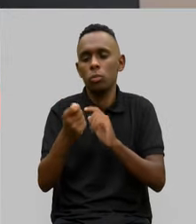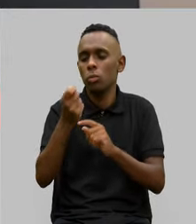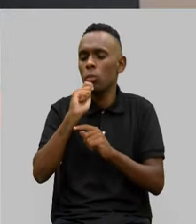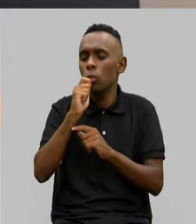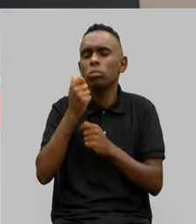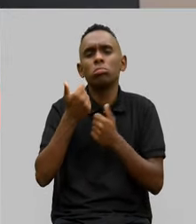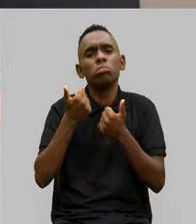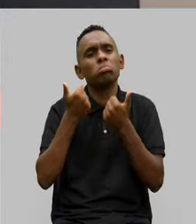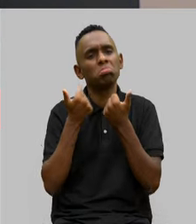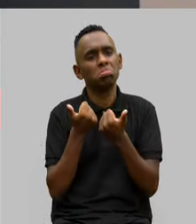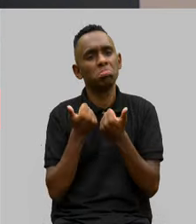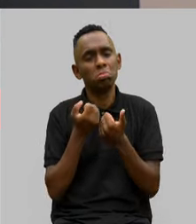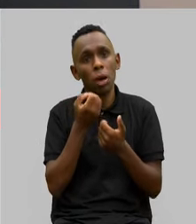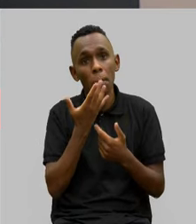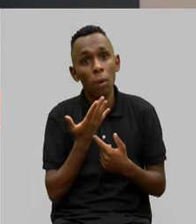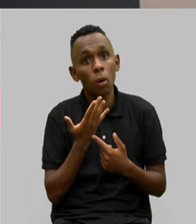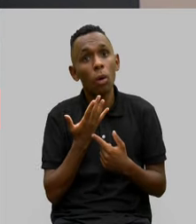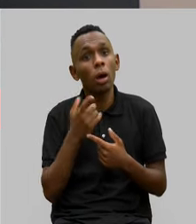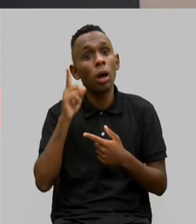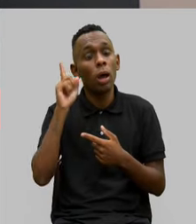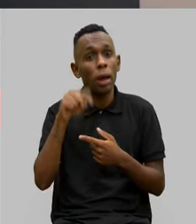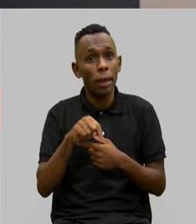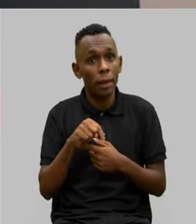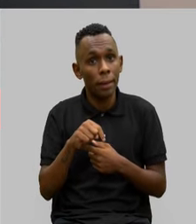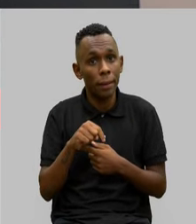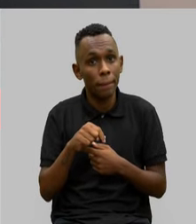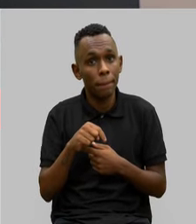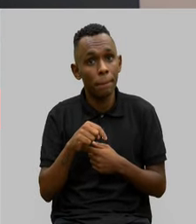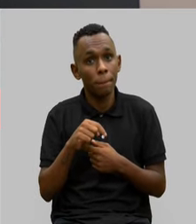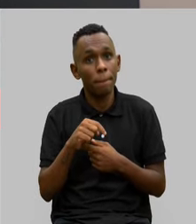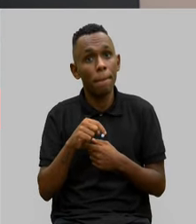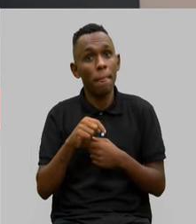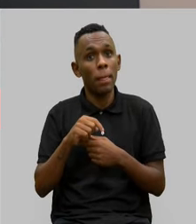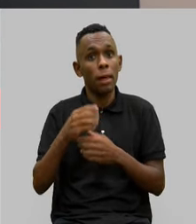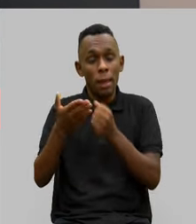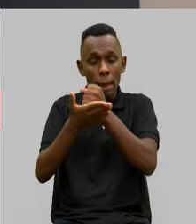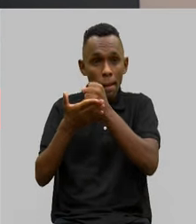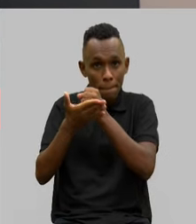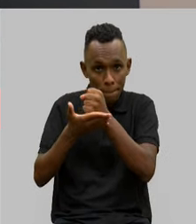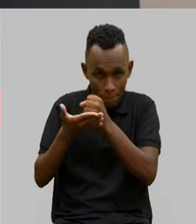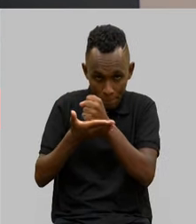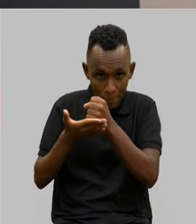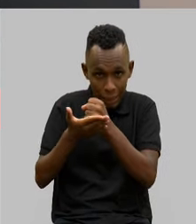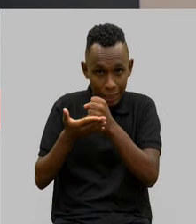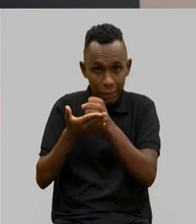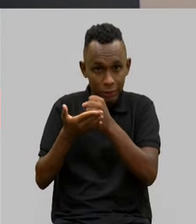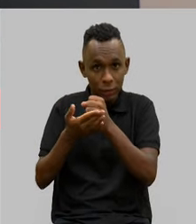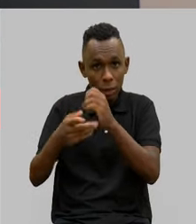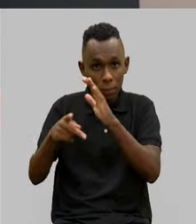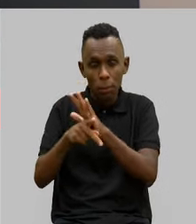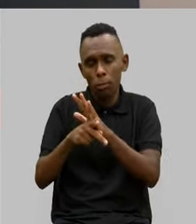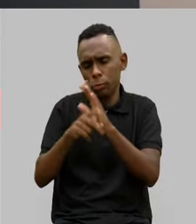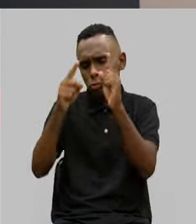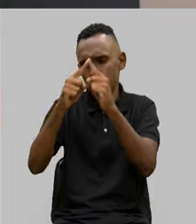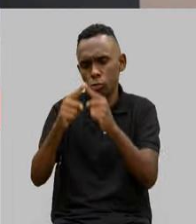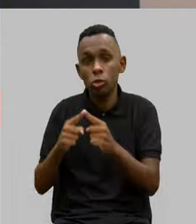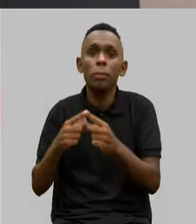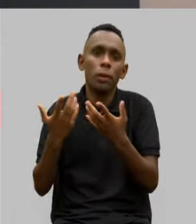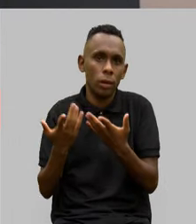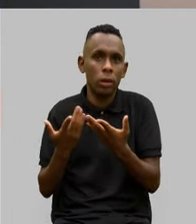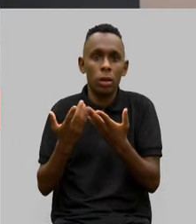Funciona porque o a a base ácida dos carabid quando